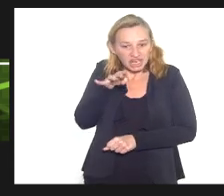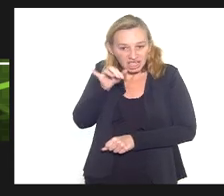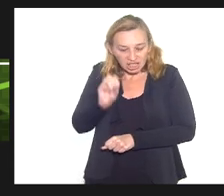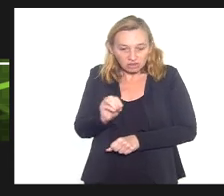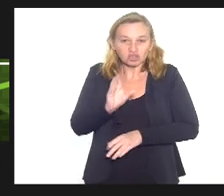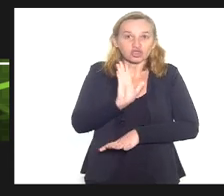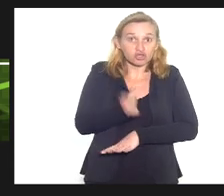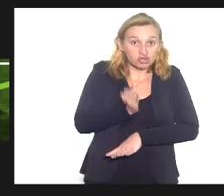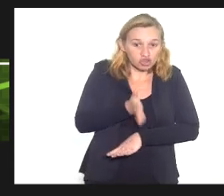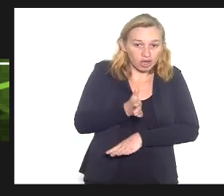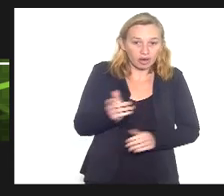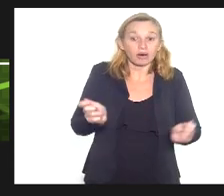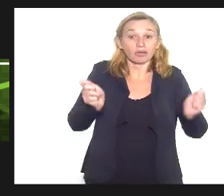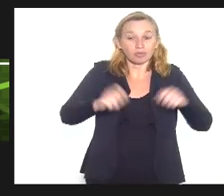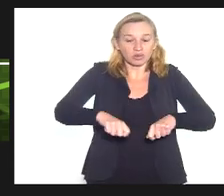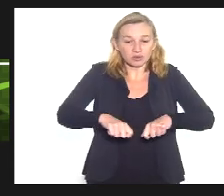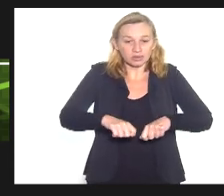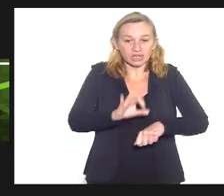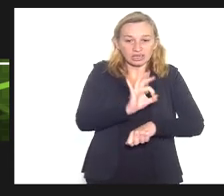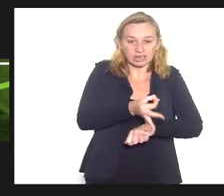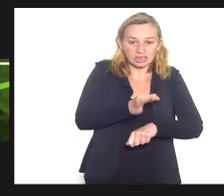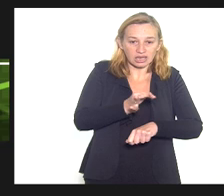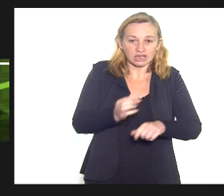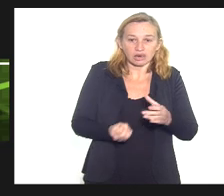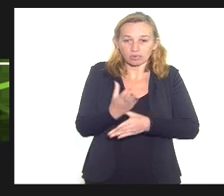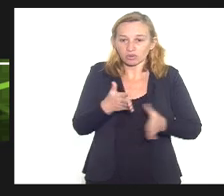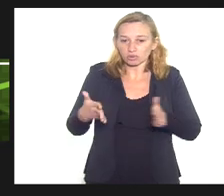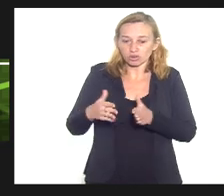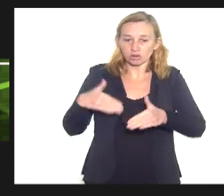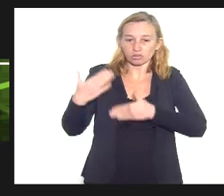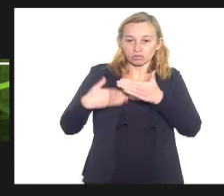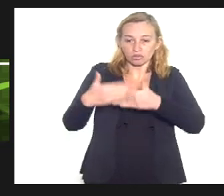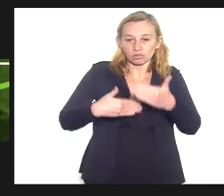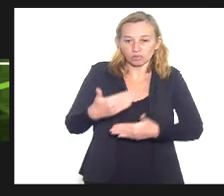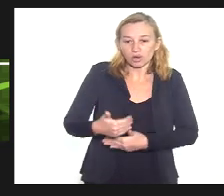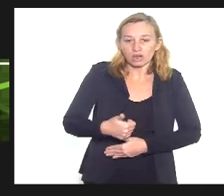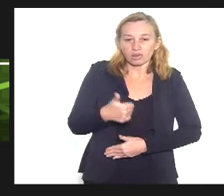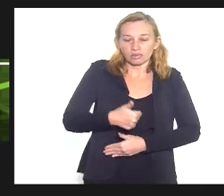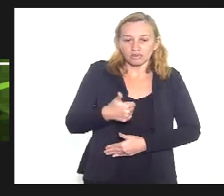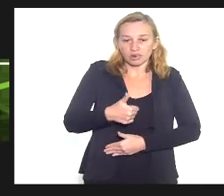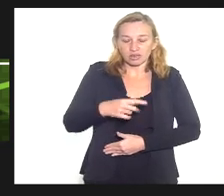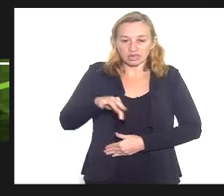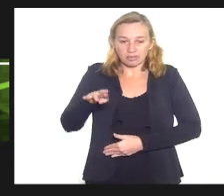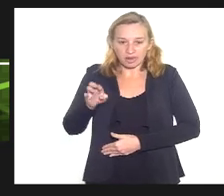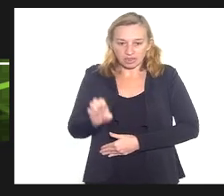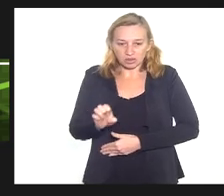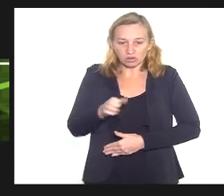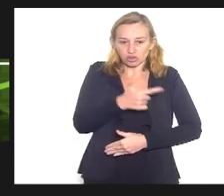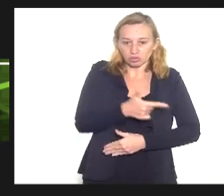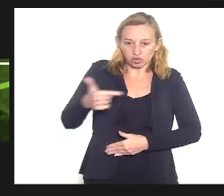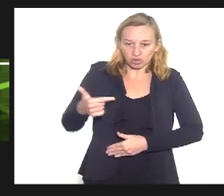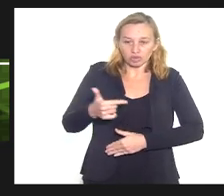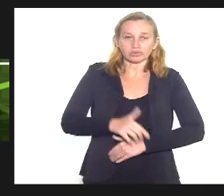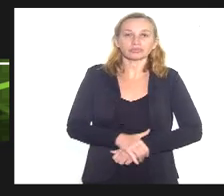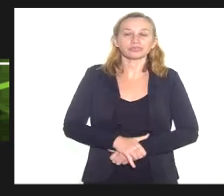já consideramos a possibilidade da produção se dar ao longo do primeiro semestre de 2022.